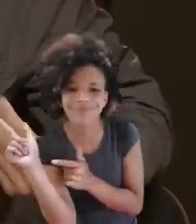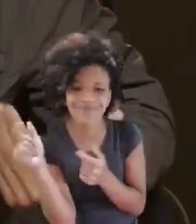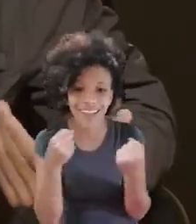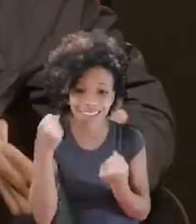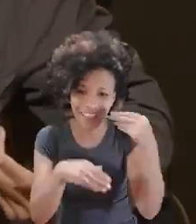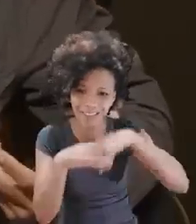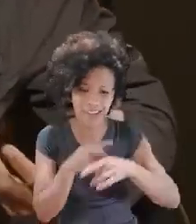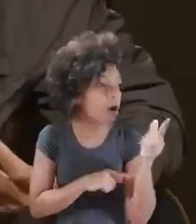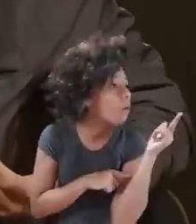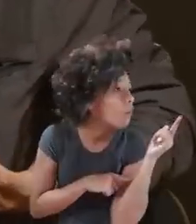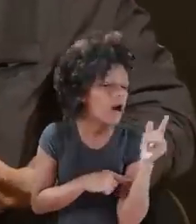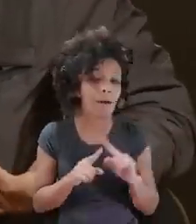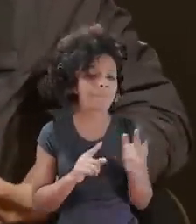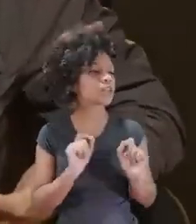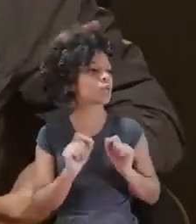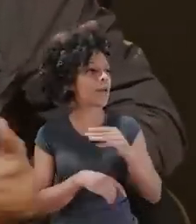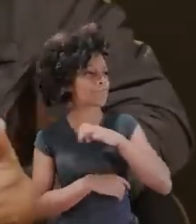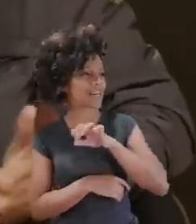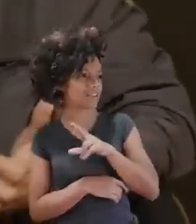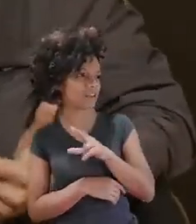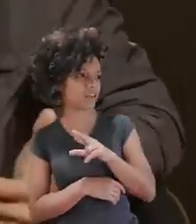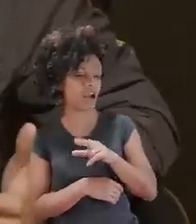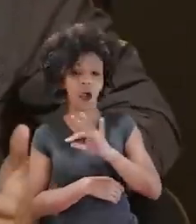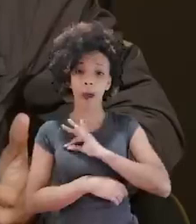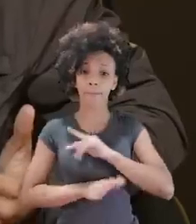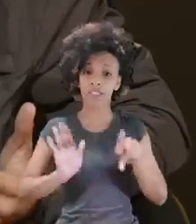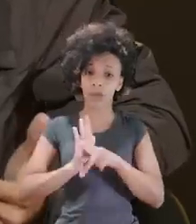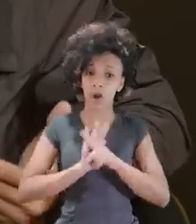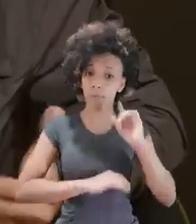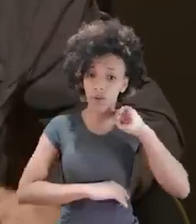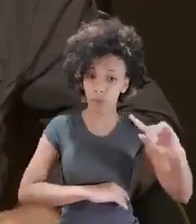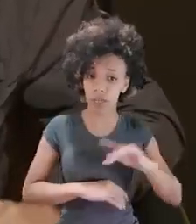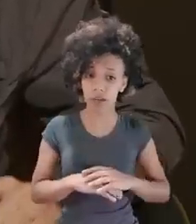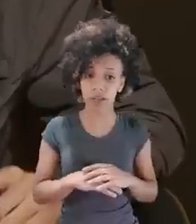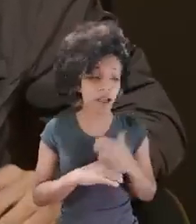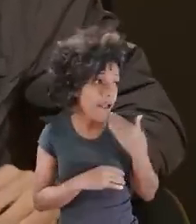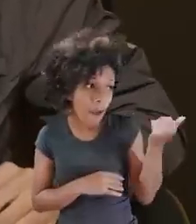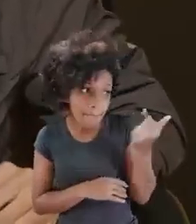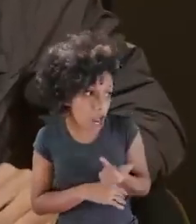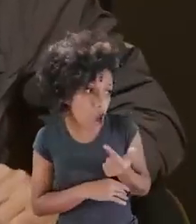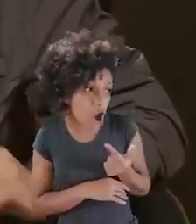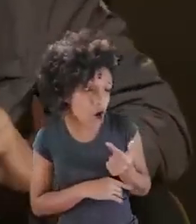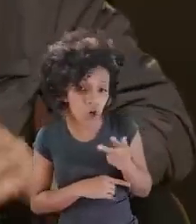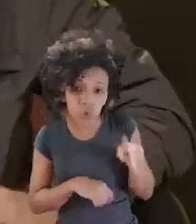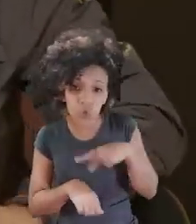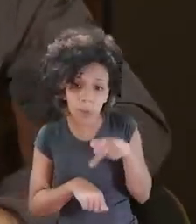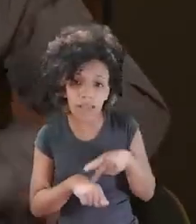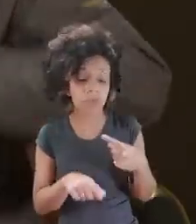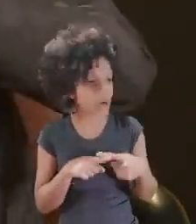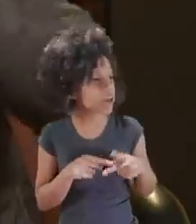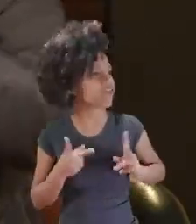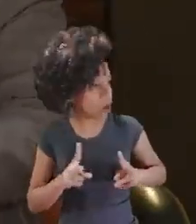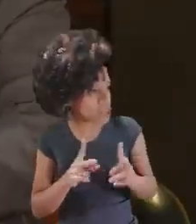tá entendeu então não é uma questão de ser militar um pó Polícia de Minas Gerais cara considerada uma das melhores polícias do país porque os